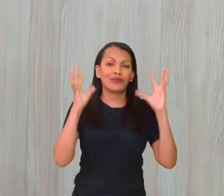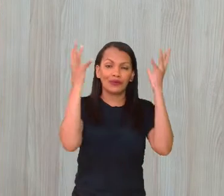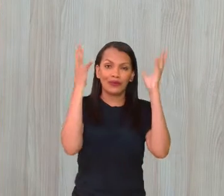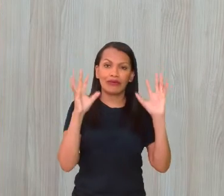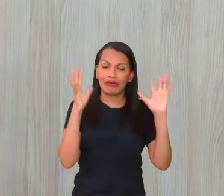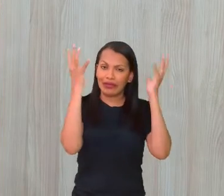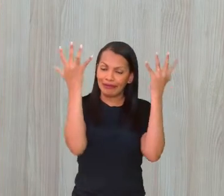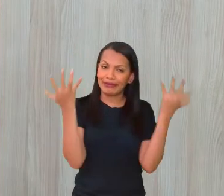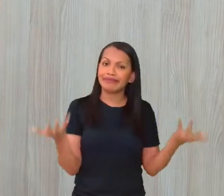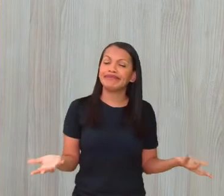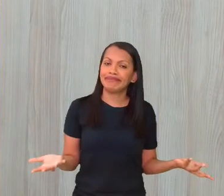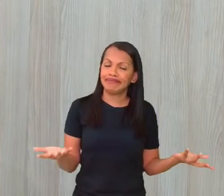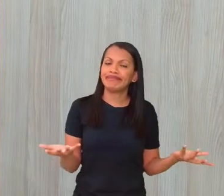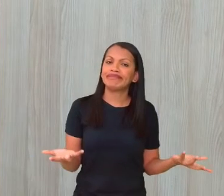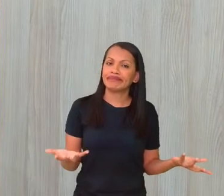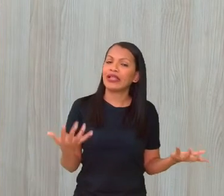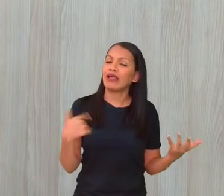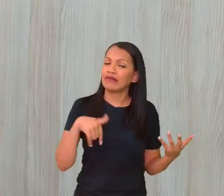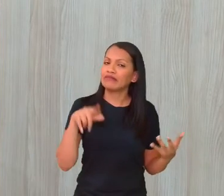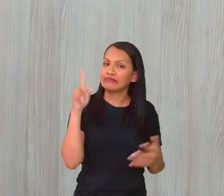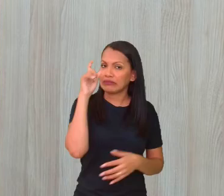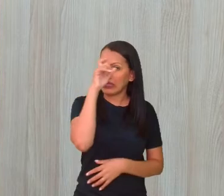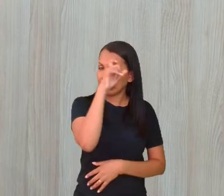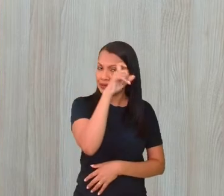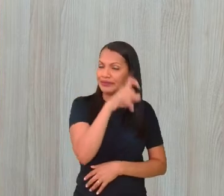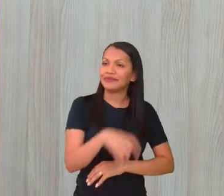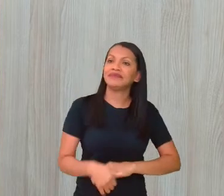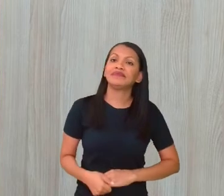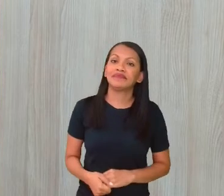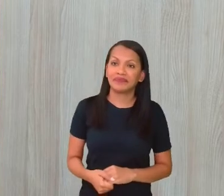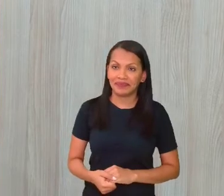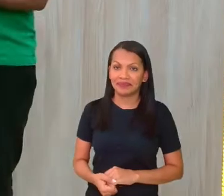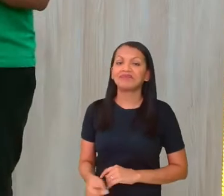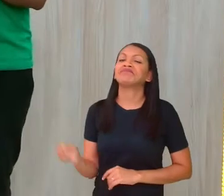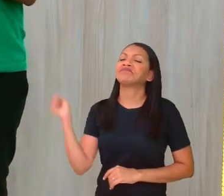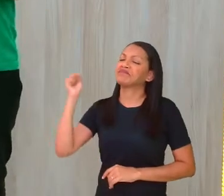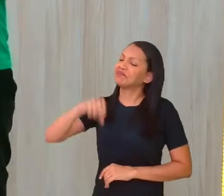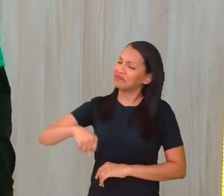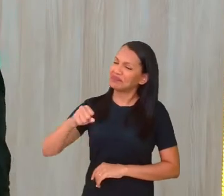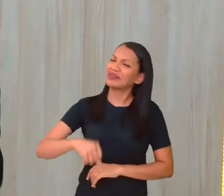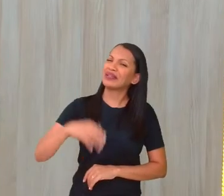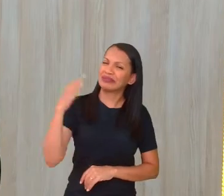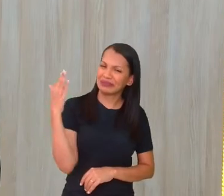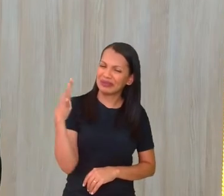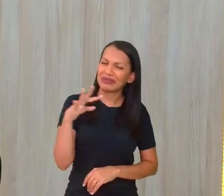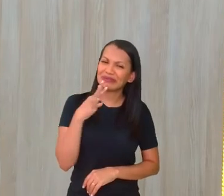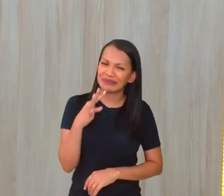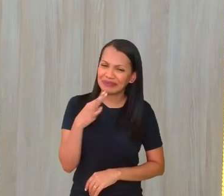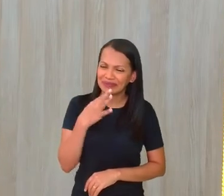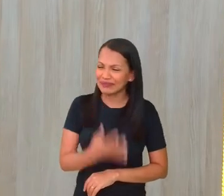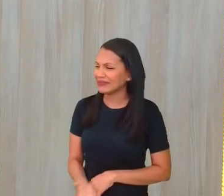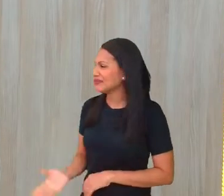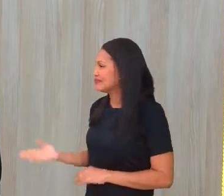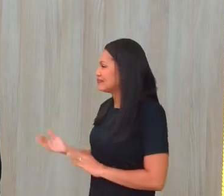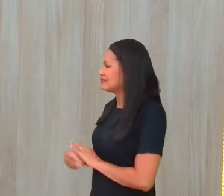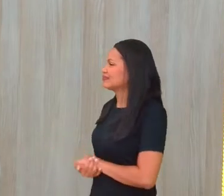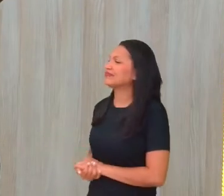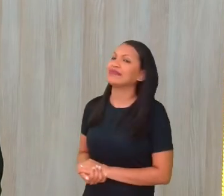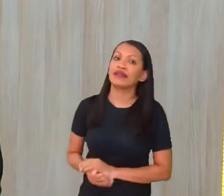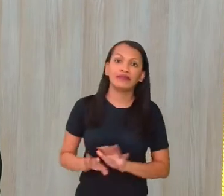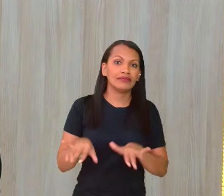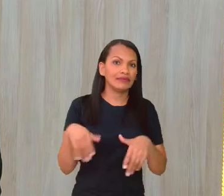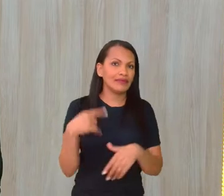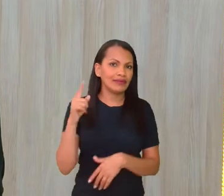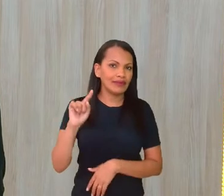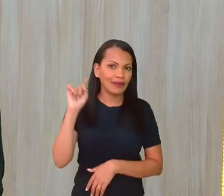climática muito frequente, né? Aí se garante, minha gente. Ó, vê só. Então, depois dessa